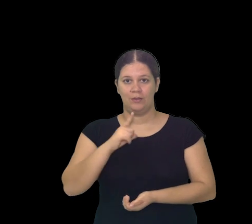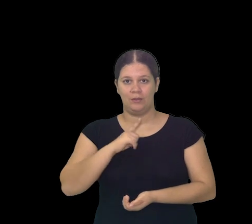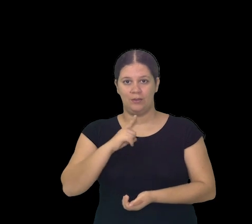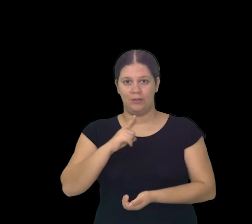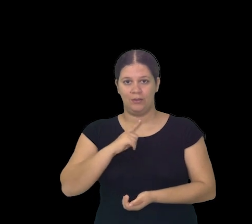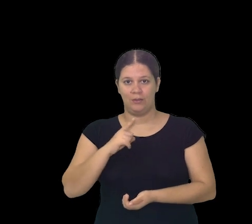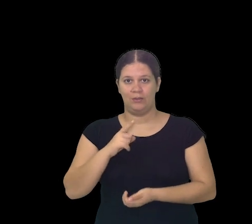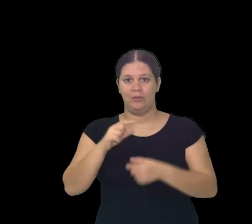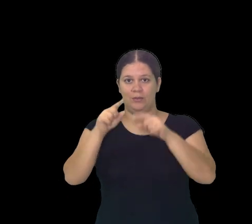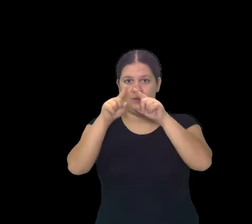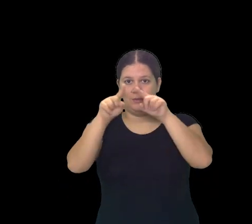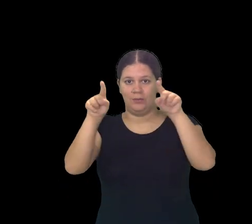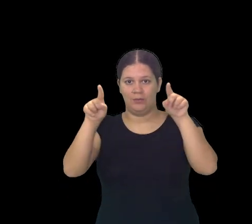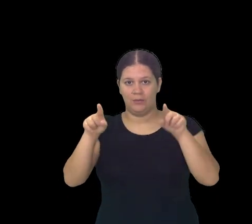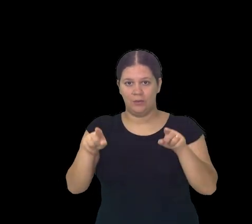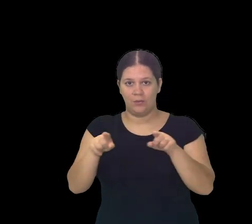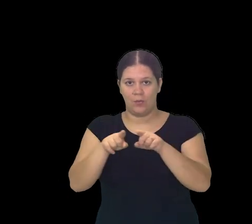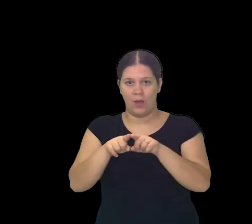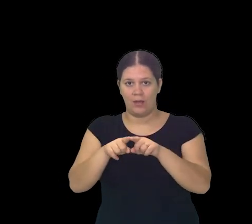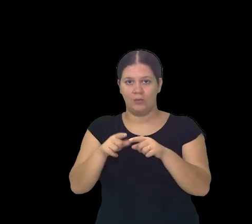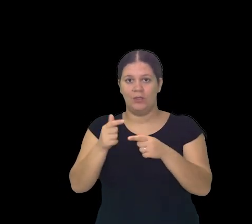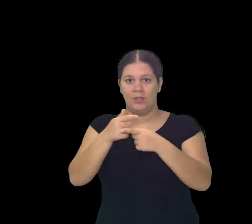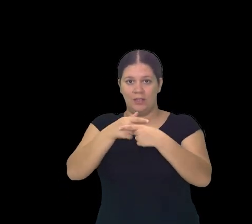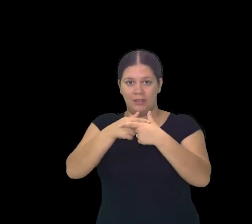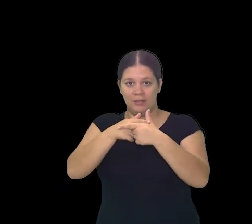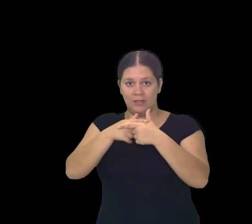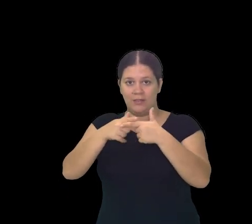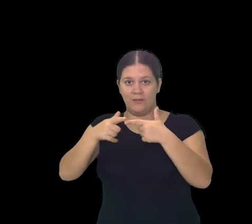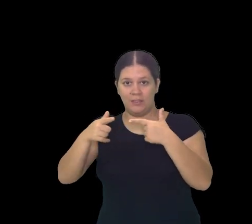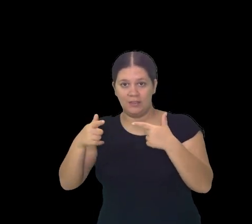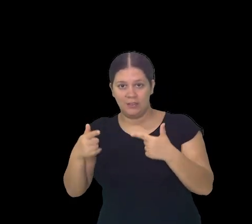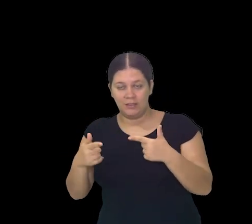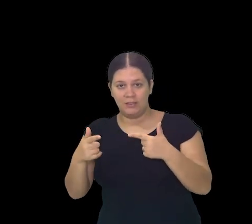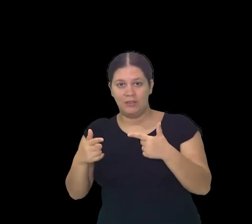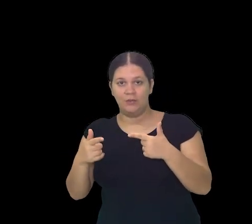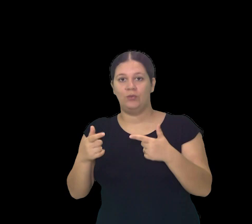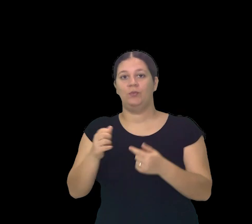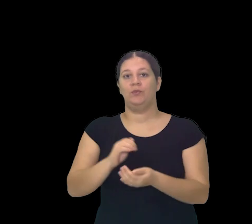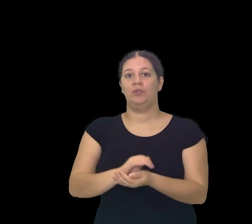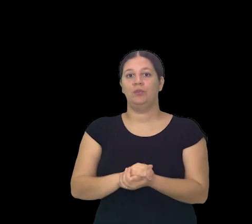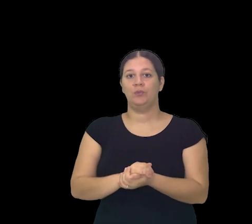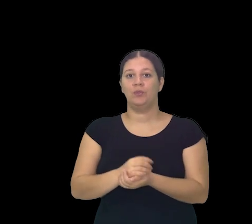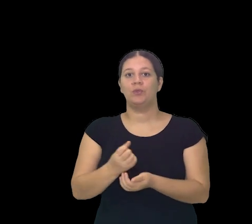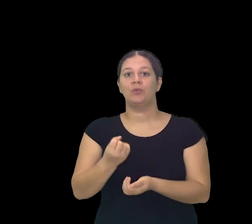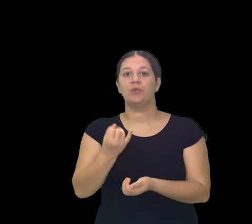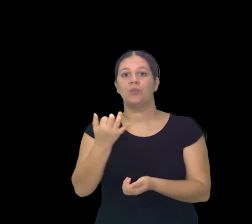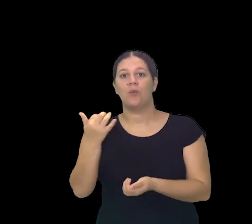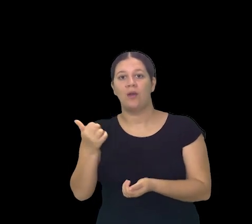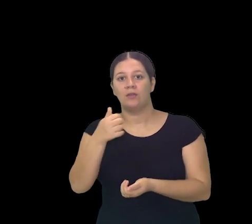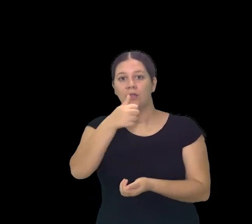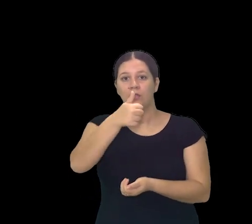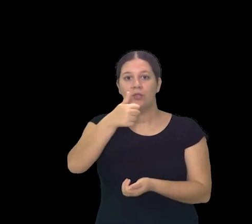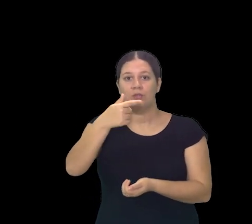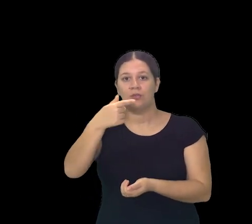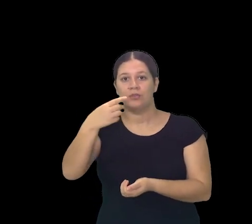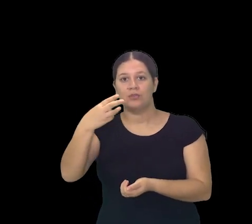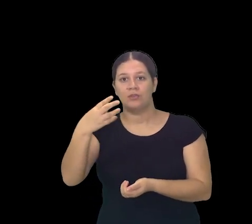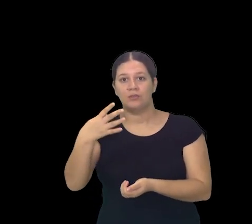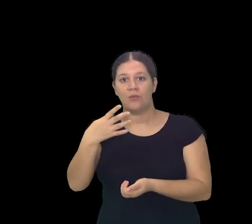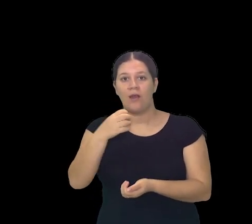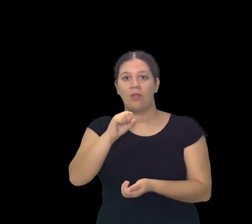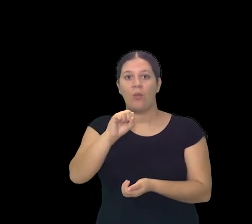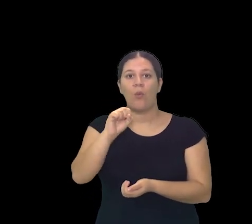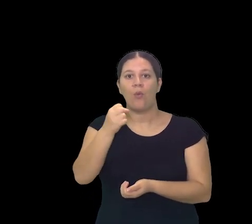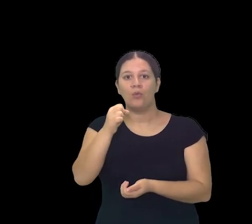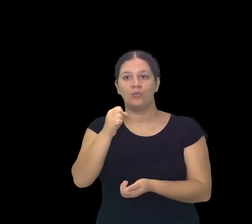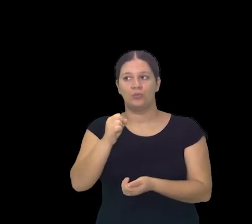Eu tenho um quadrado dividido em uma, duas, três, quatro, cinco, seis, sete, oito, nove seções iguais. Nós